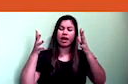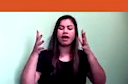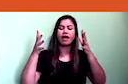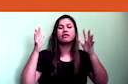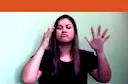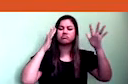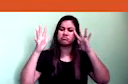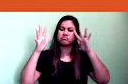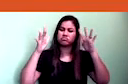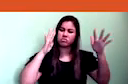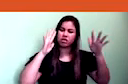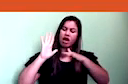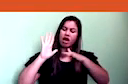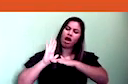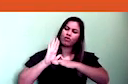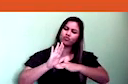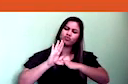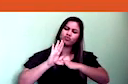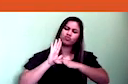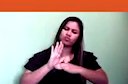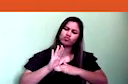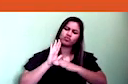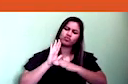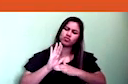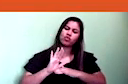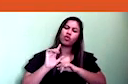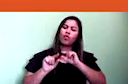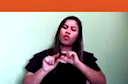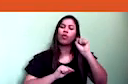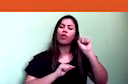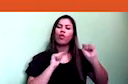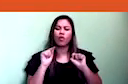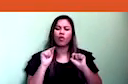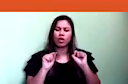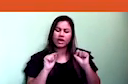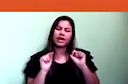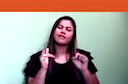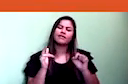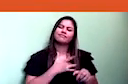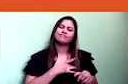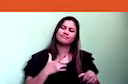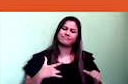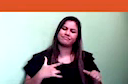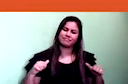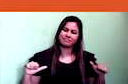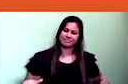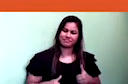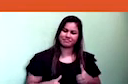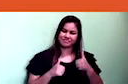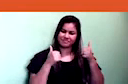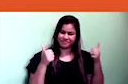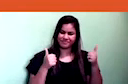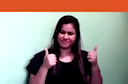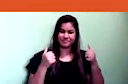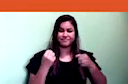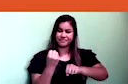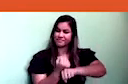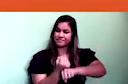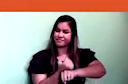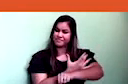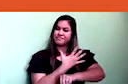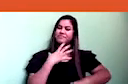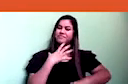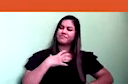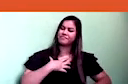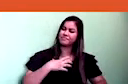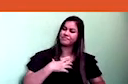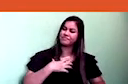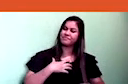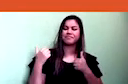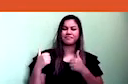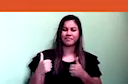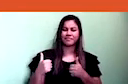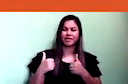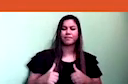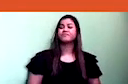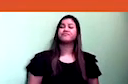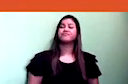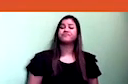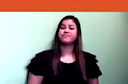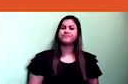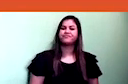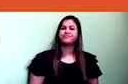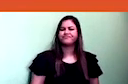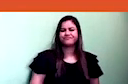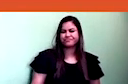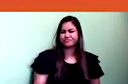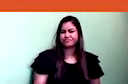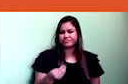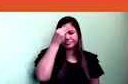para fazer a manutenção dessa saúde emocional. E uma coisa que nós precisamos ter em mente